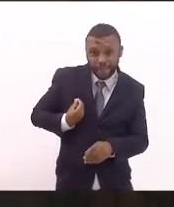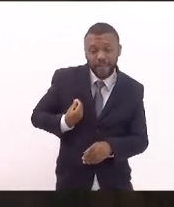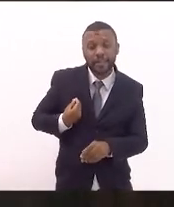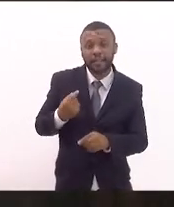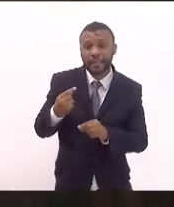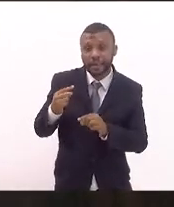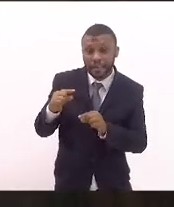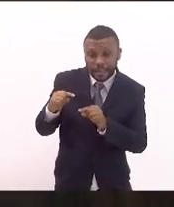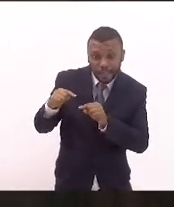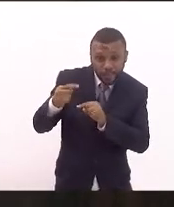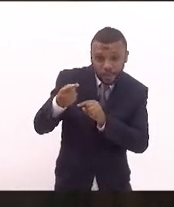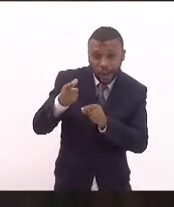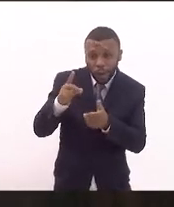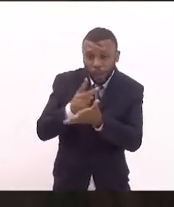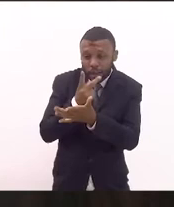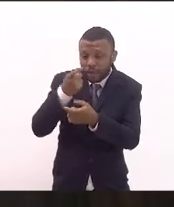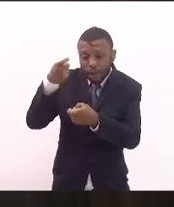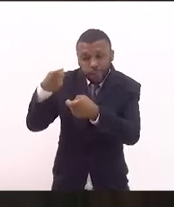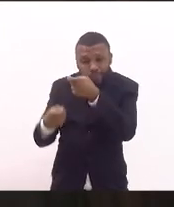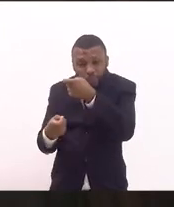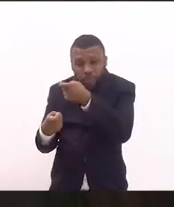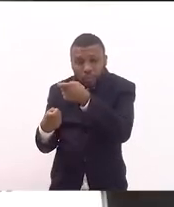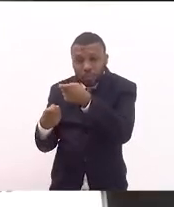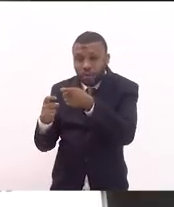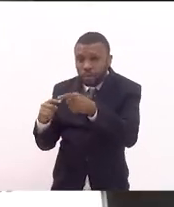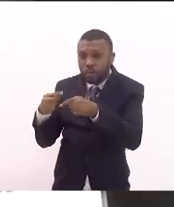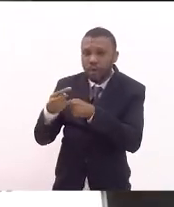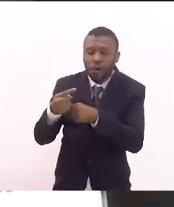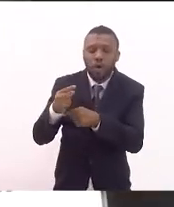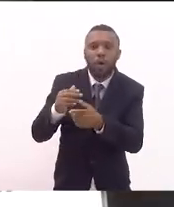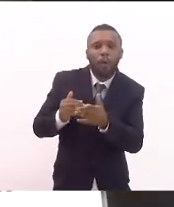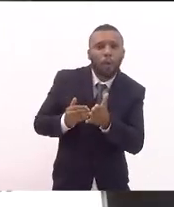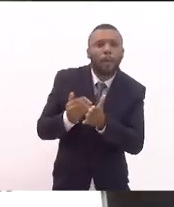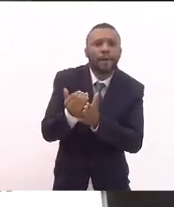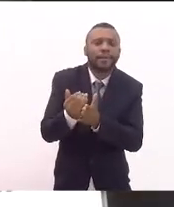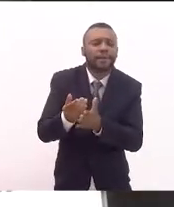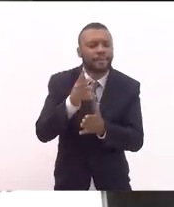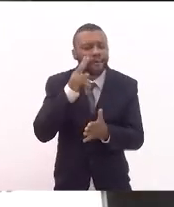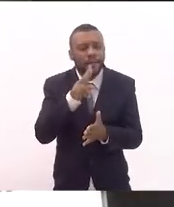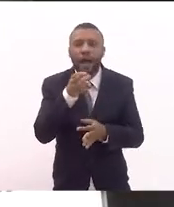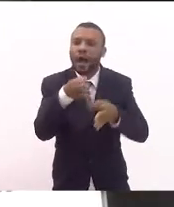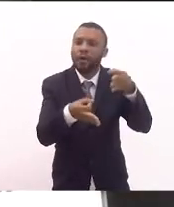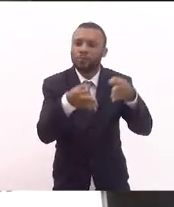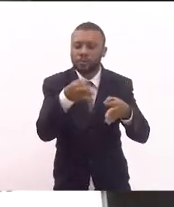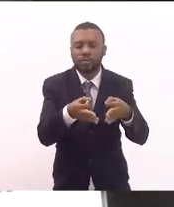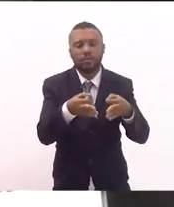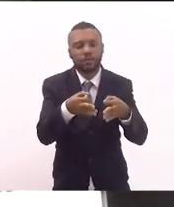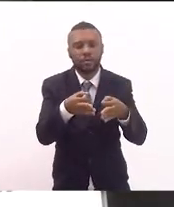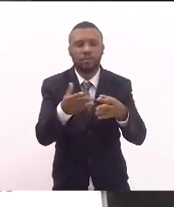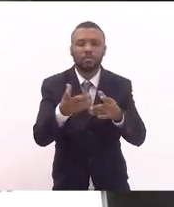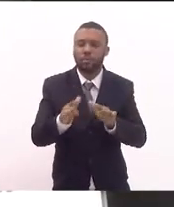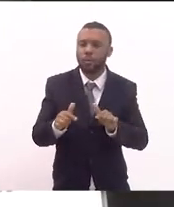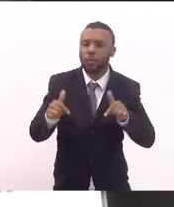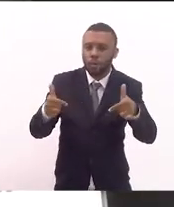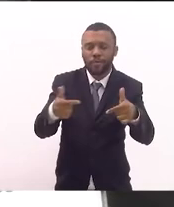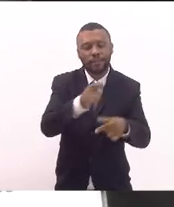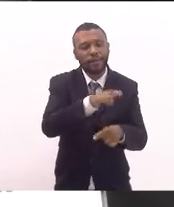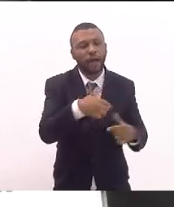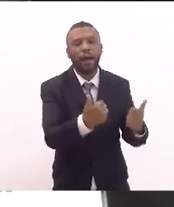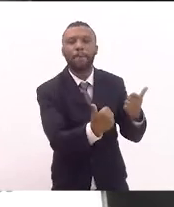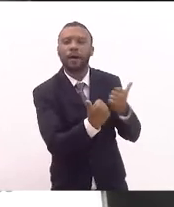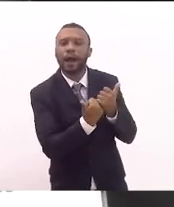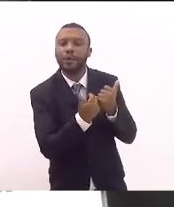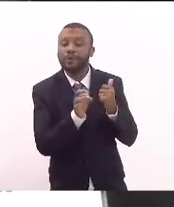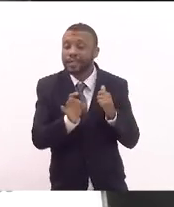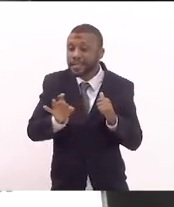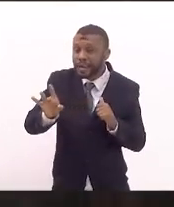o abuso, mas essa vida começa quando a gente vê justiça sendo feita. E você tem feito isso por cada criança, em cada